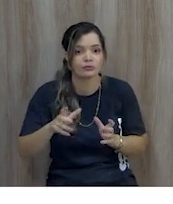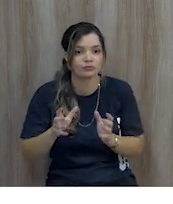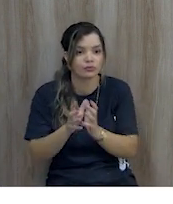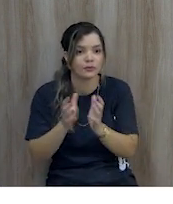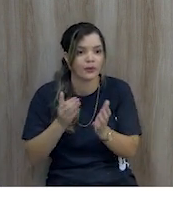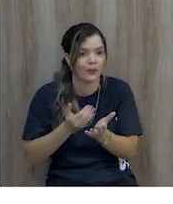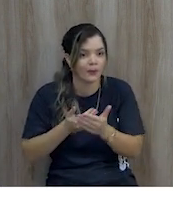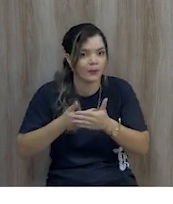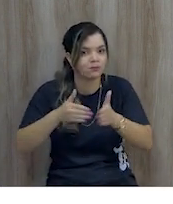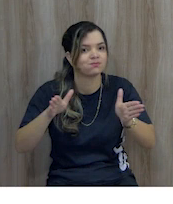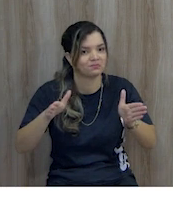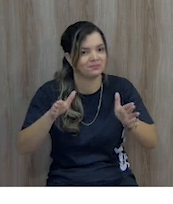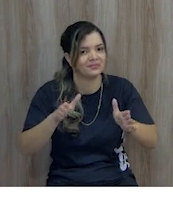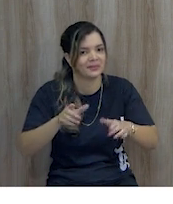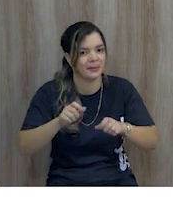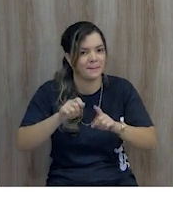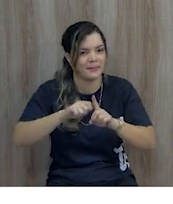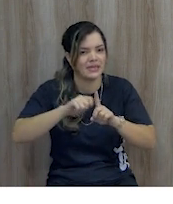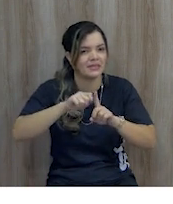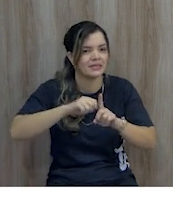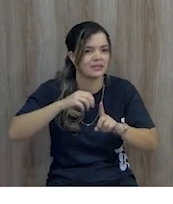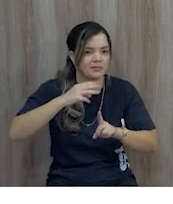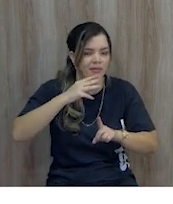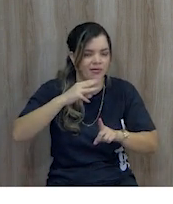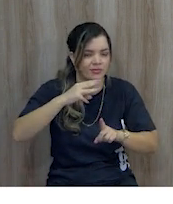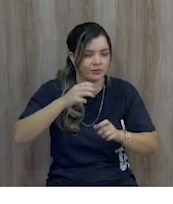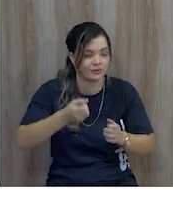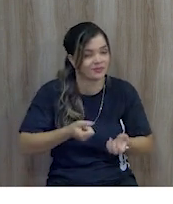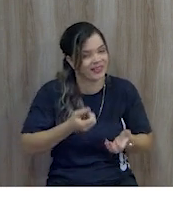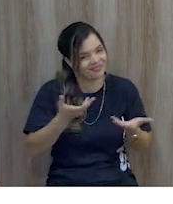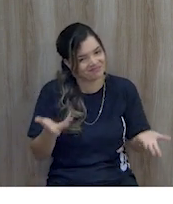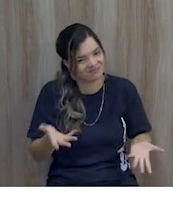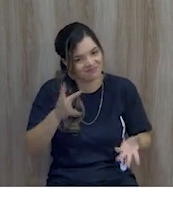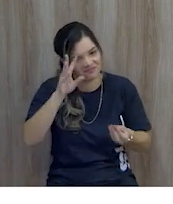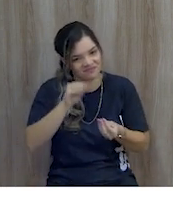em março. É isso, pessoal. Muito obrigada.